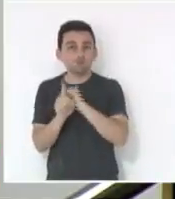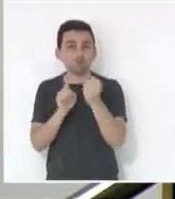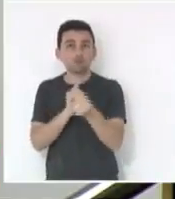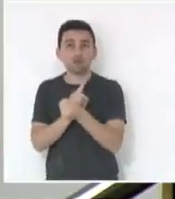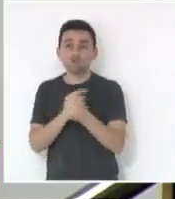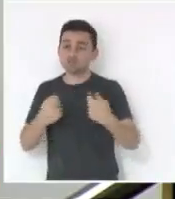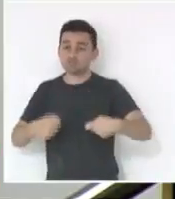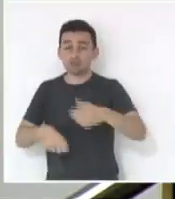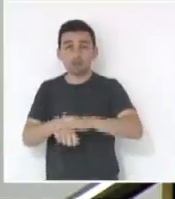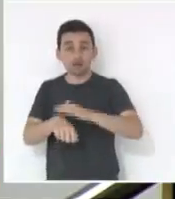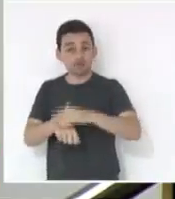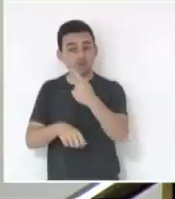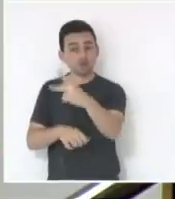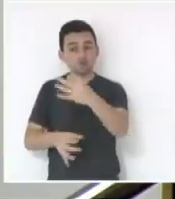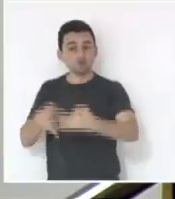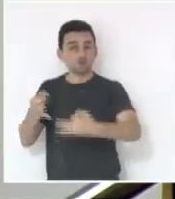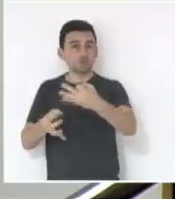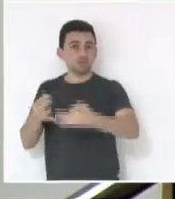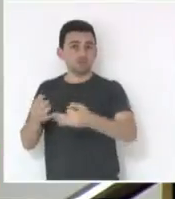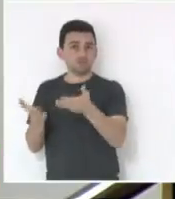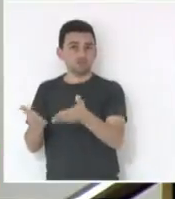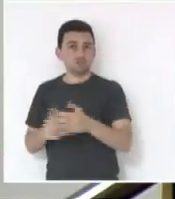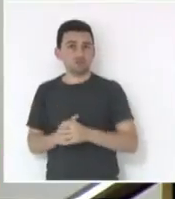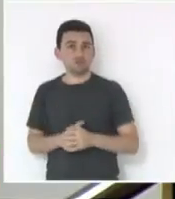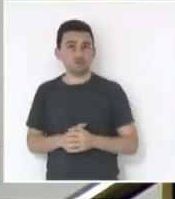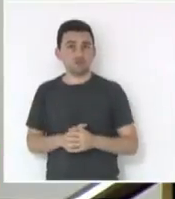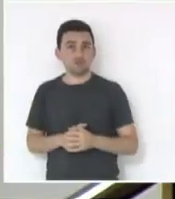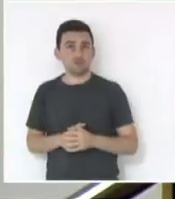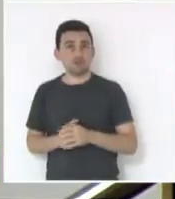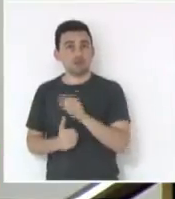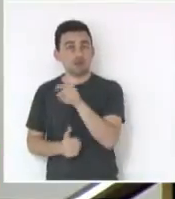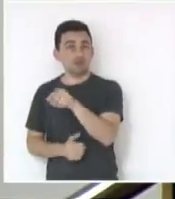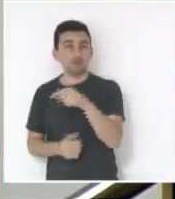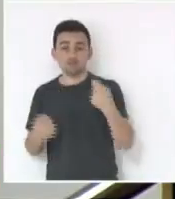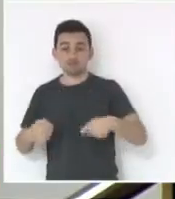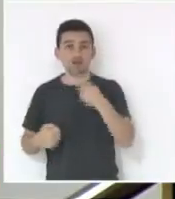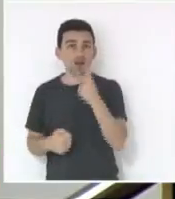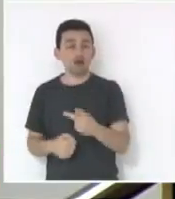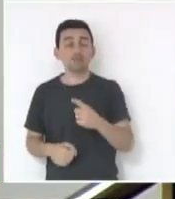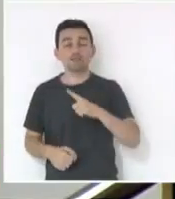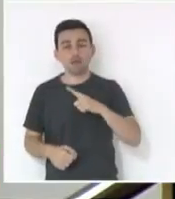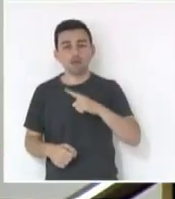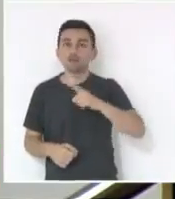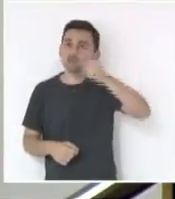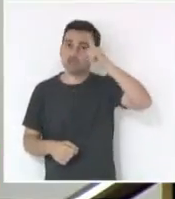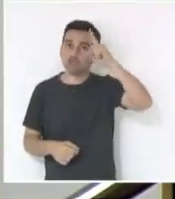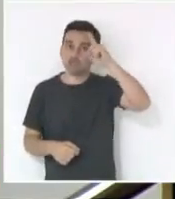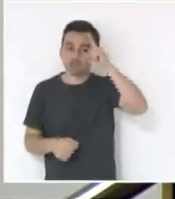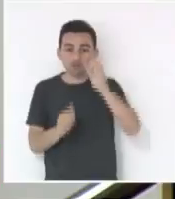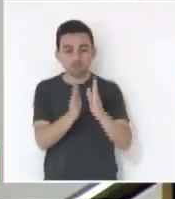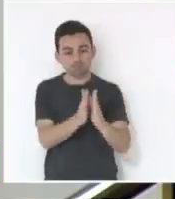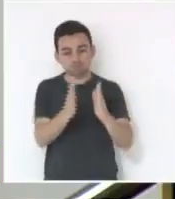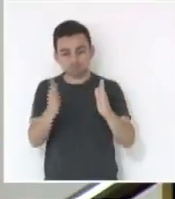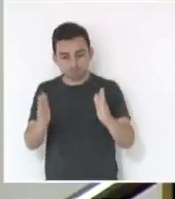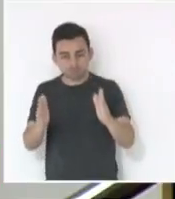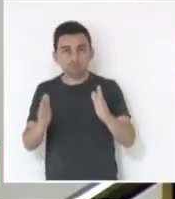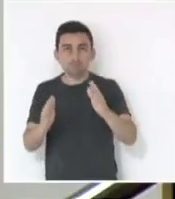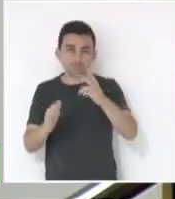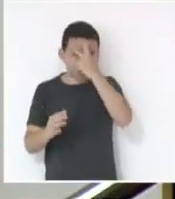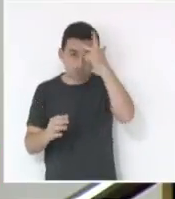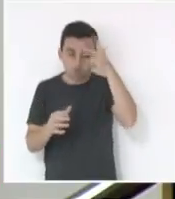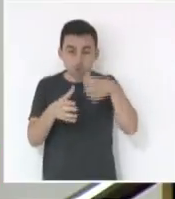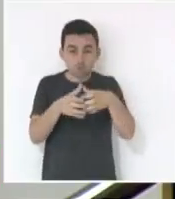da justiça. Eles têm que argumentar, olha, tantos dias para tirar tantas pessoas, tantas pessoas,